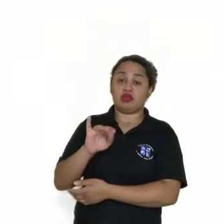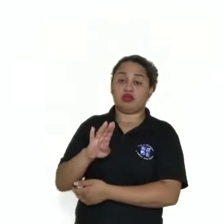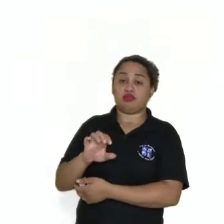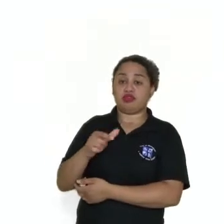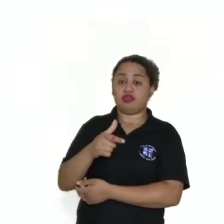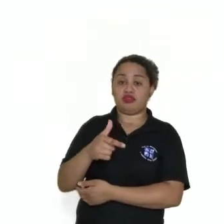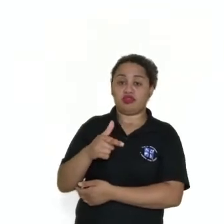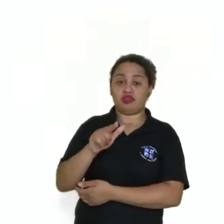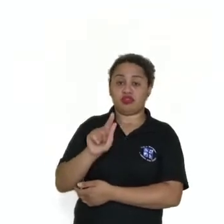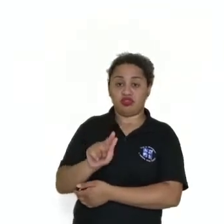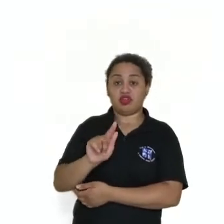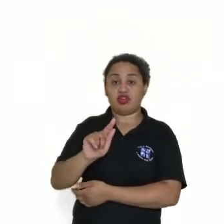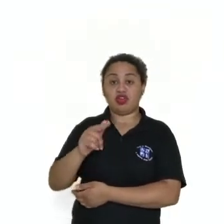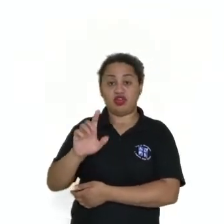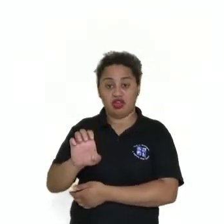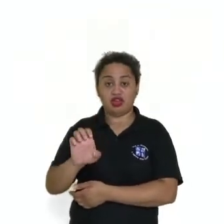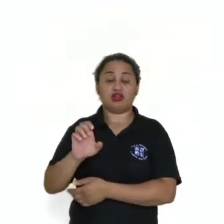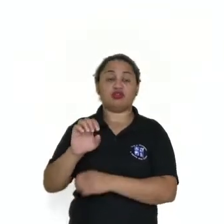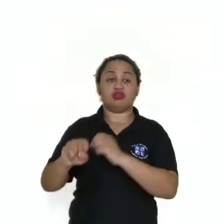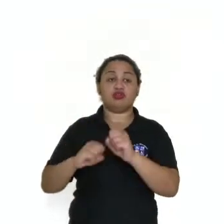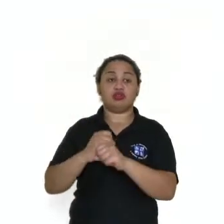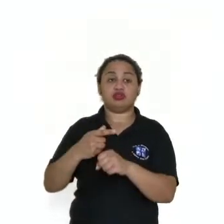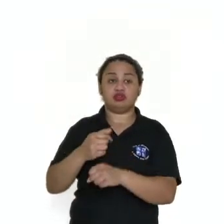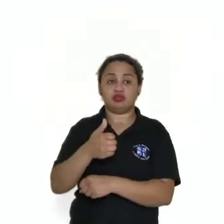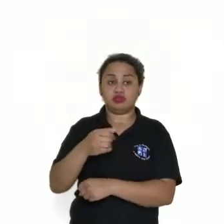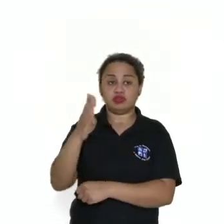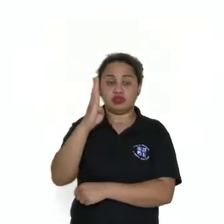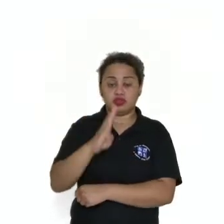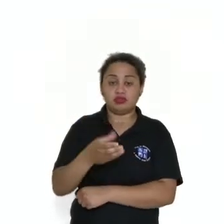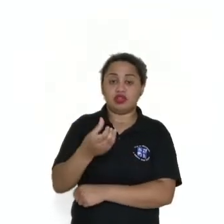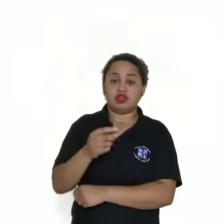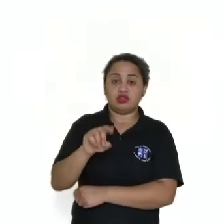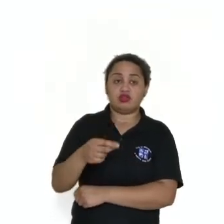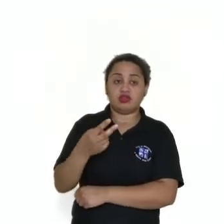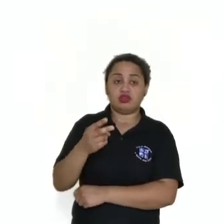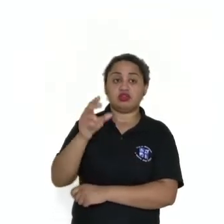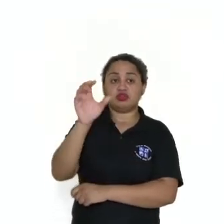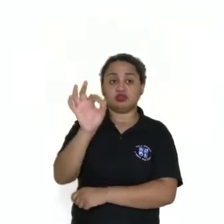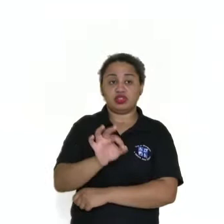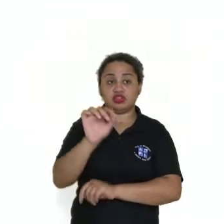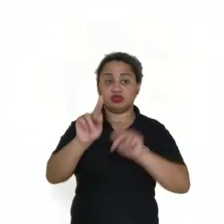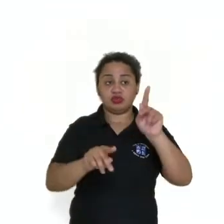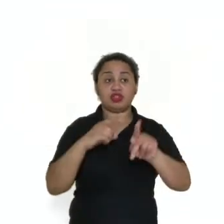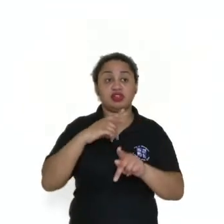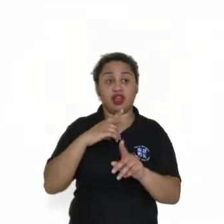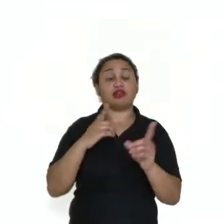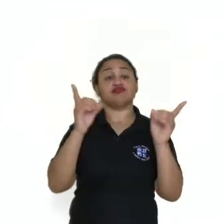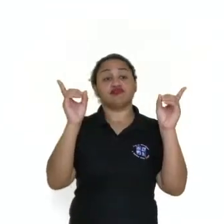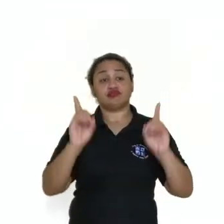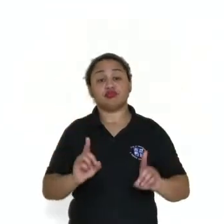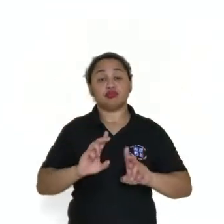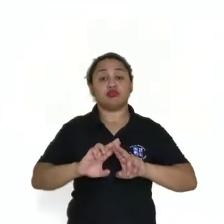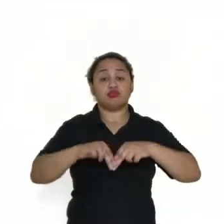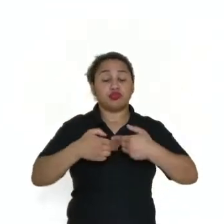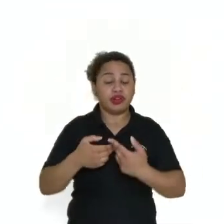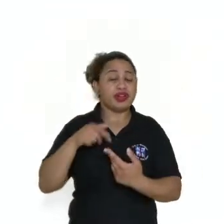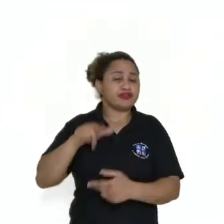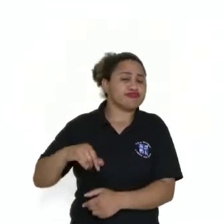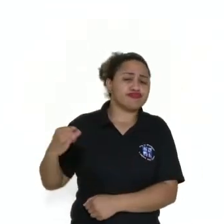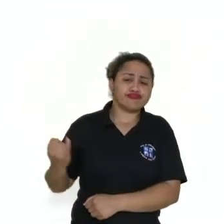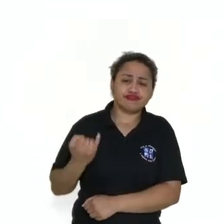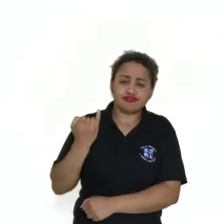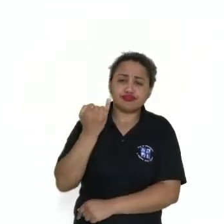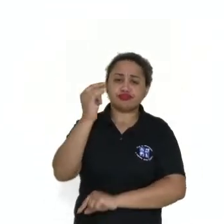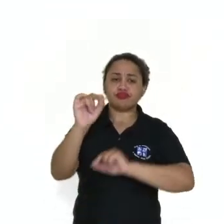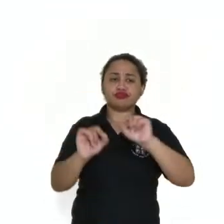no Brasil, 6,2% da população tem algum tipo de deficiência. Por isso, é indispensável